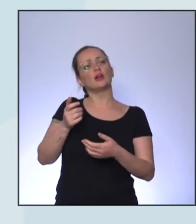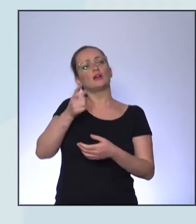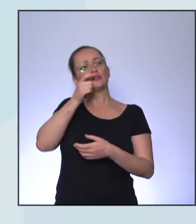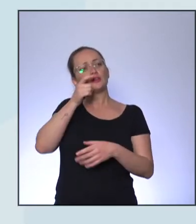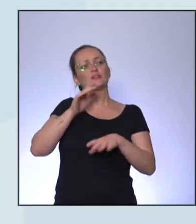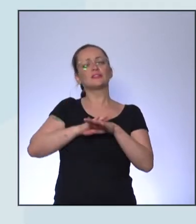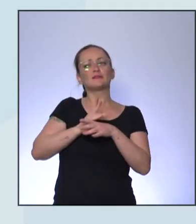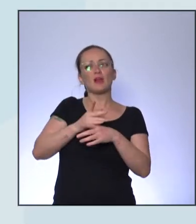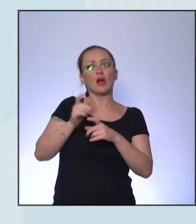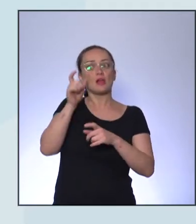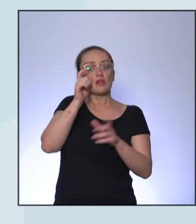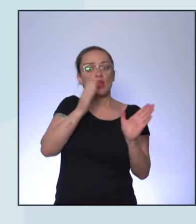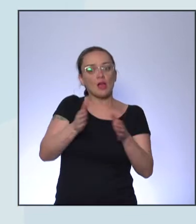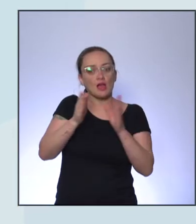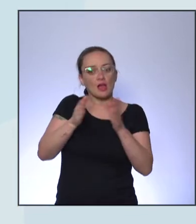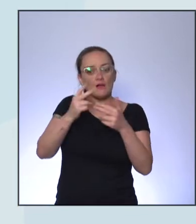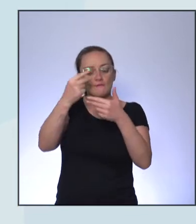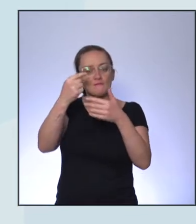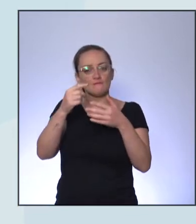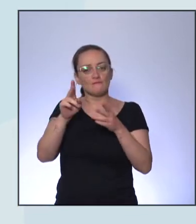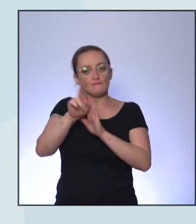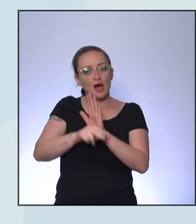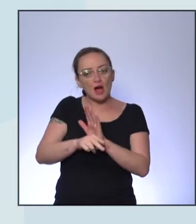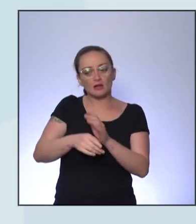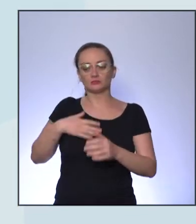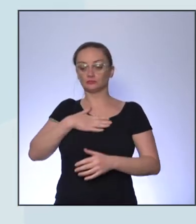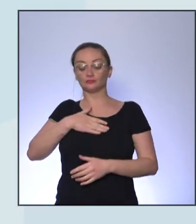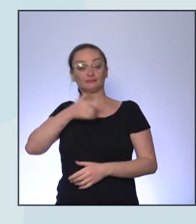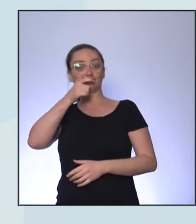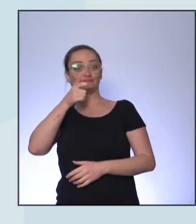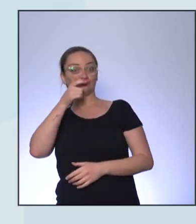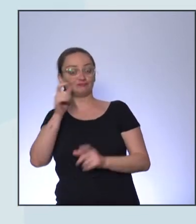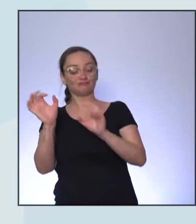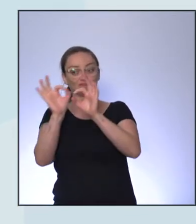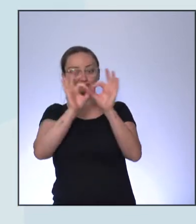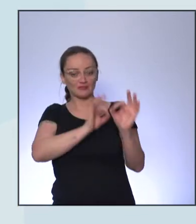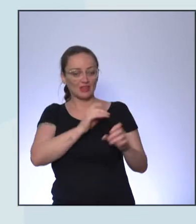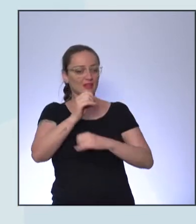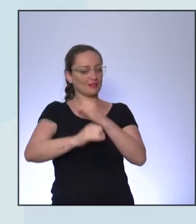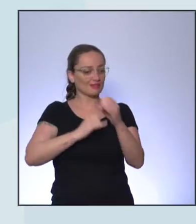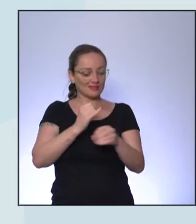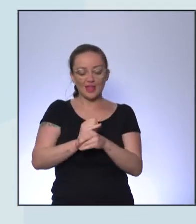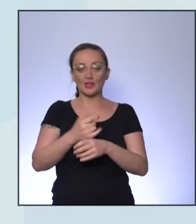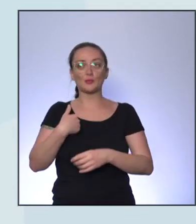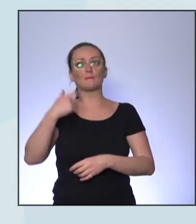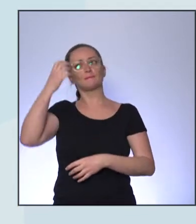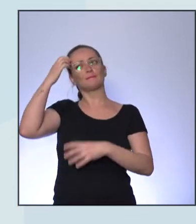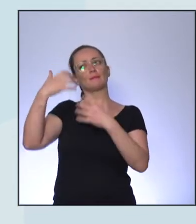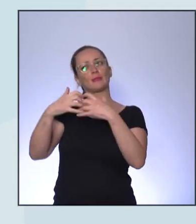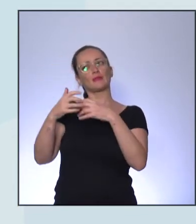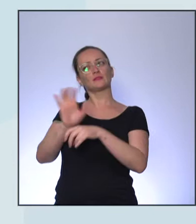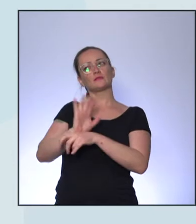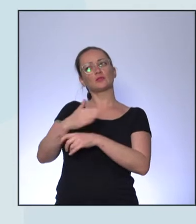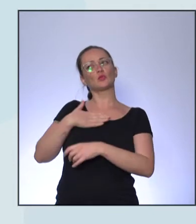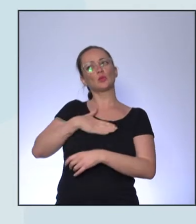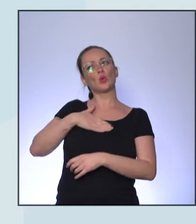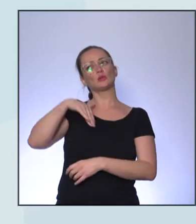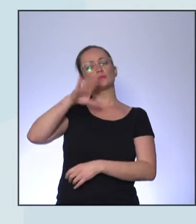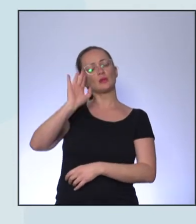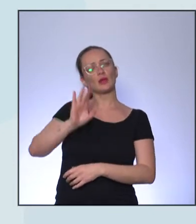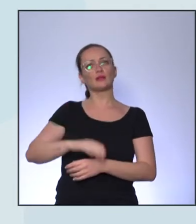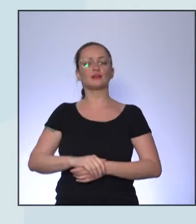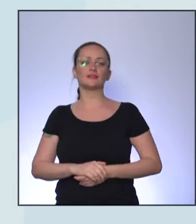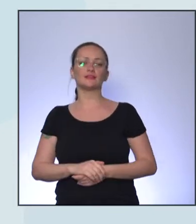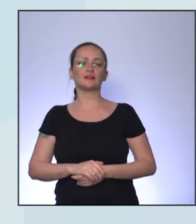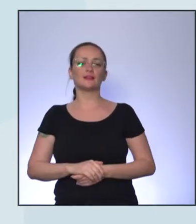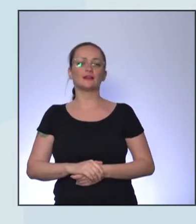a maratona, que vocês gostam de assistir online. Tem que pensar nos filmes que